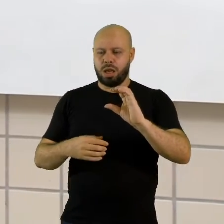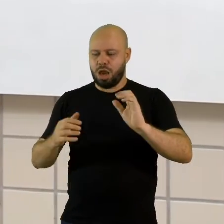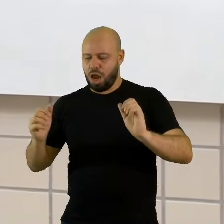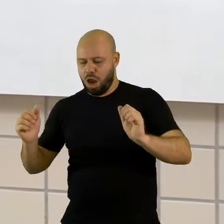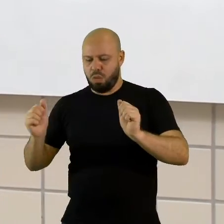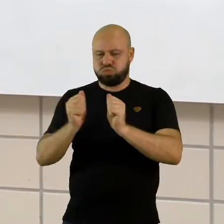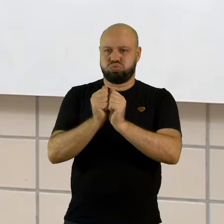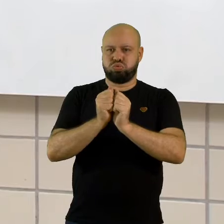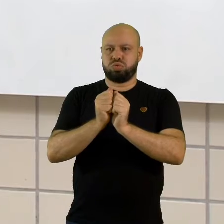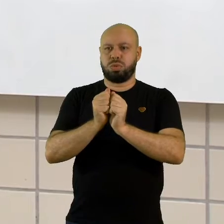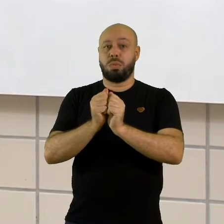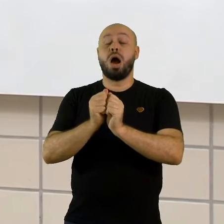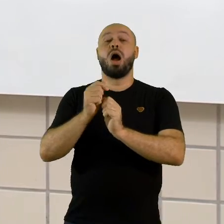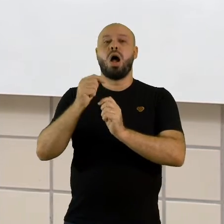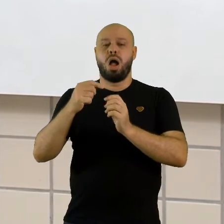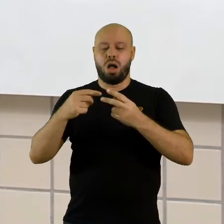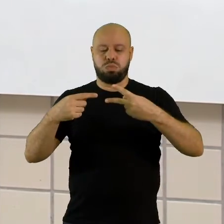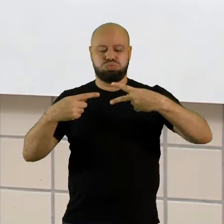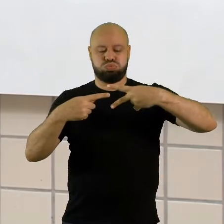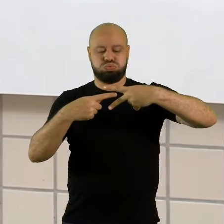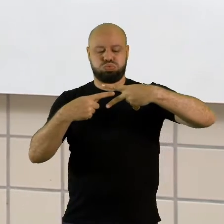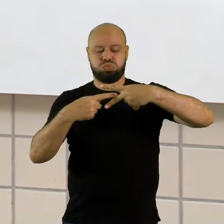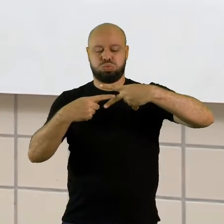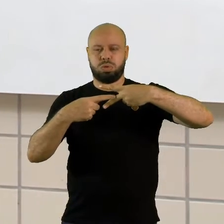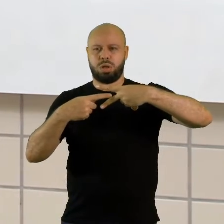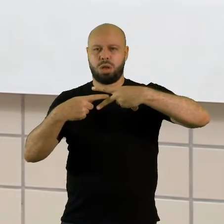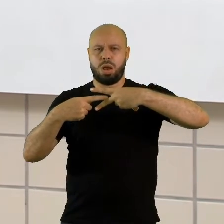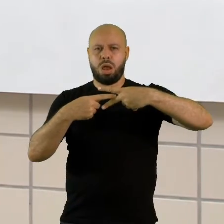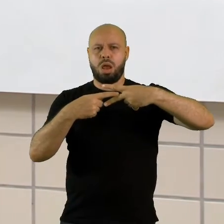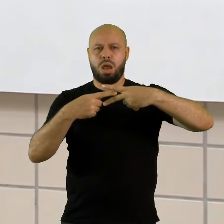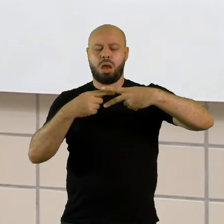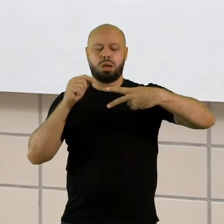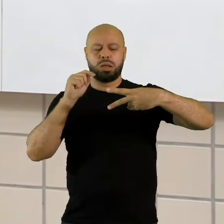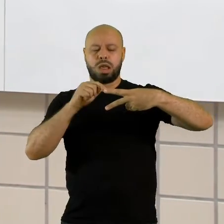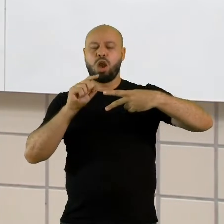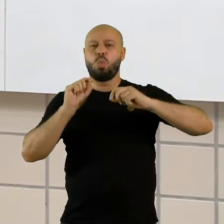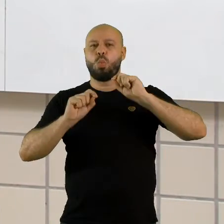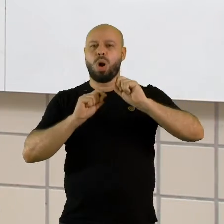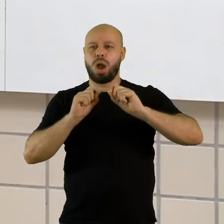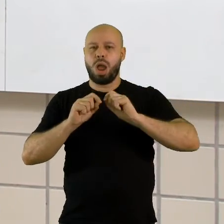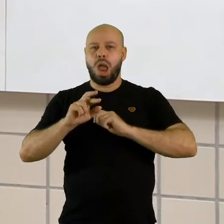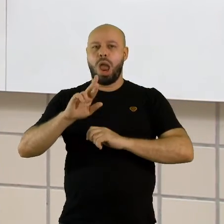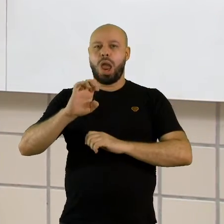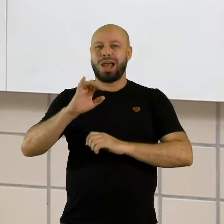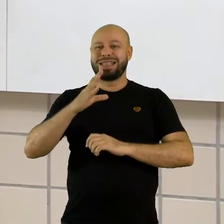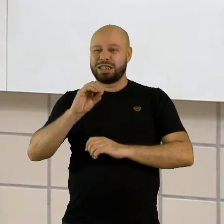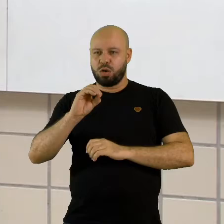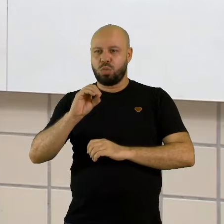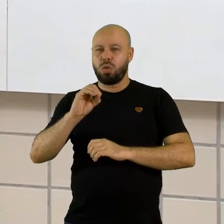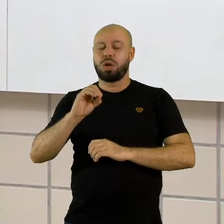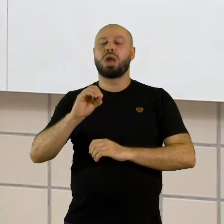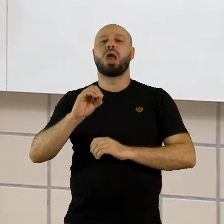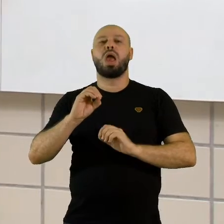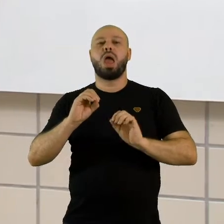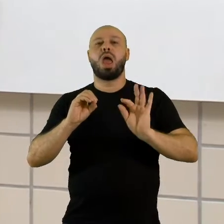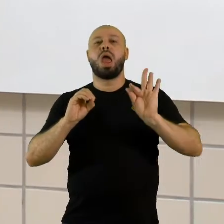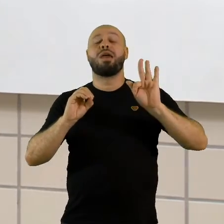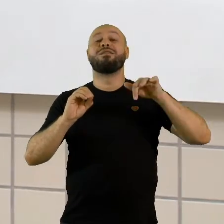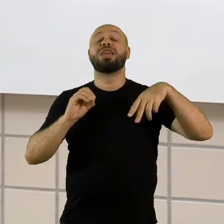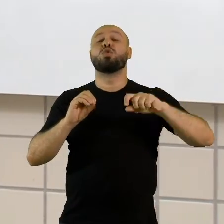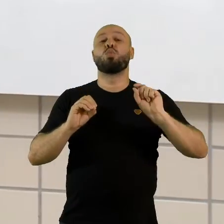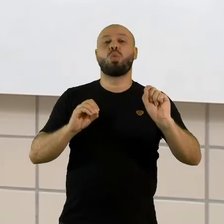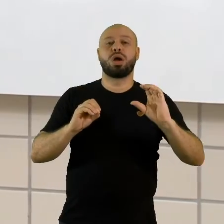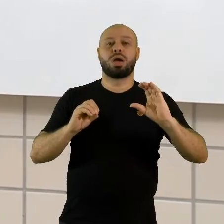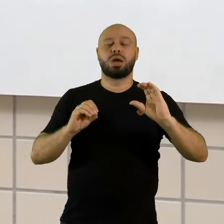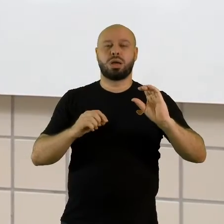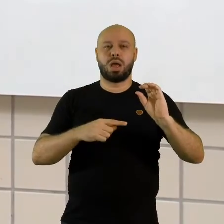símbolo aqui sempre vai indicar que vai ter uma reação química, que eu vou reagir e vai formar o meu CO2, que é o que a gente chama de